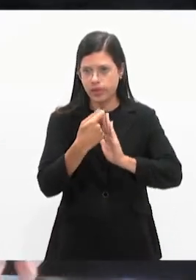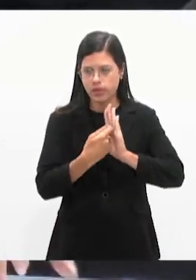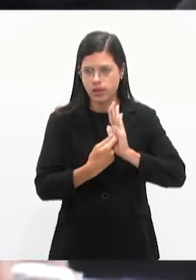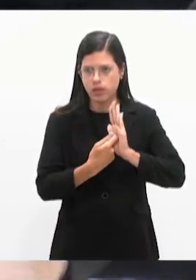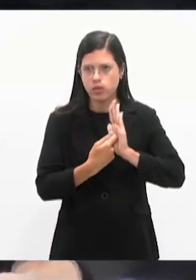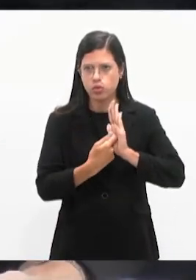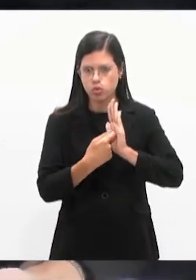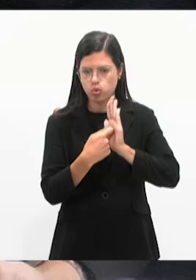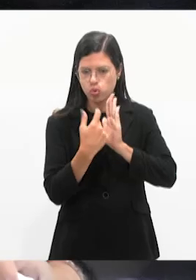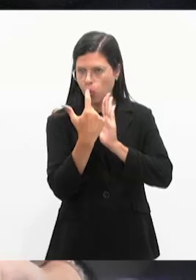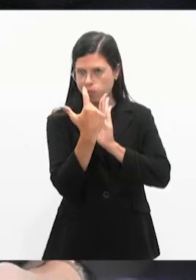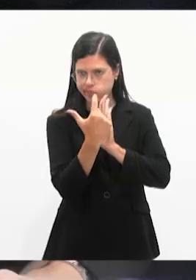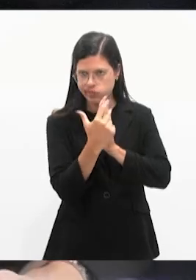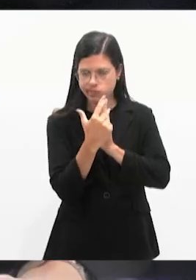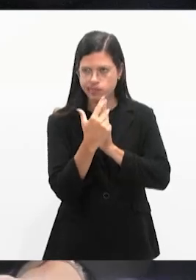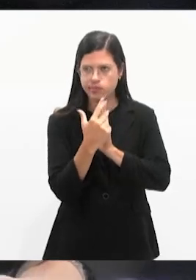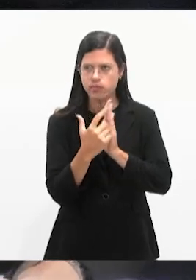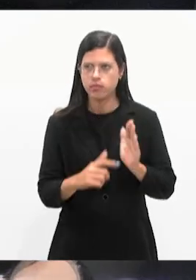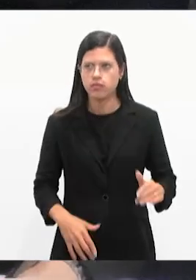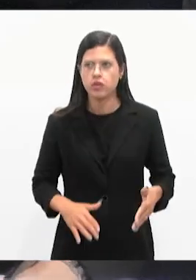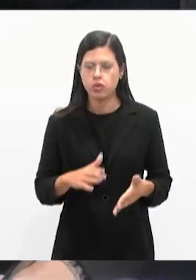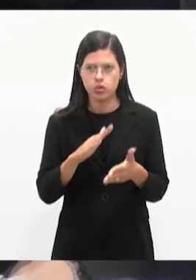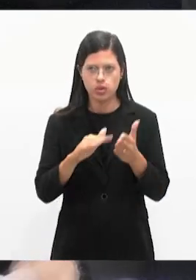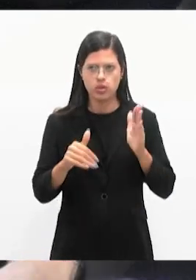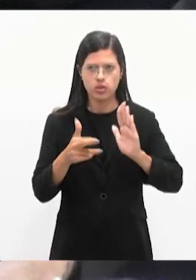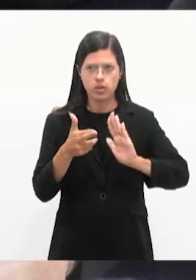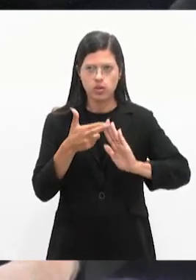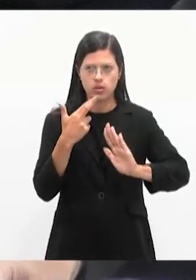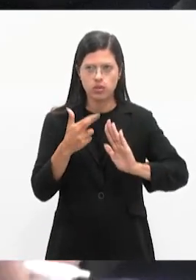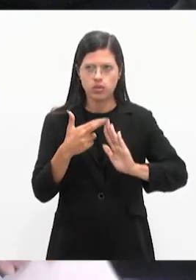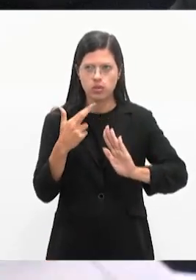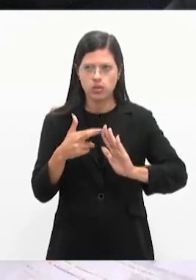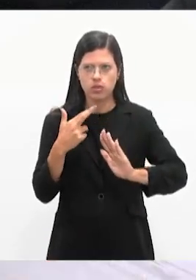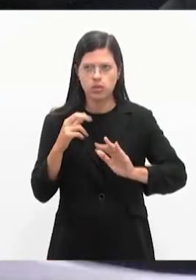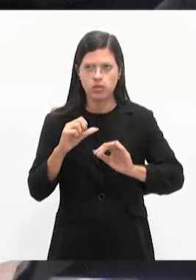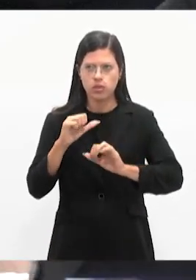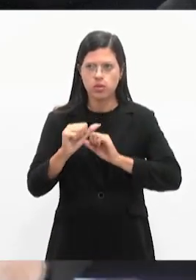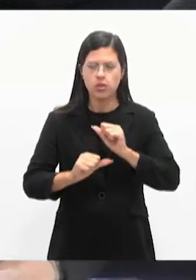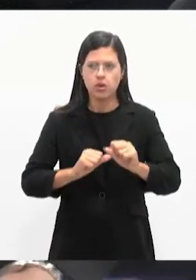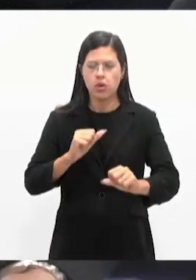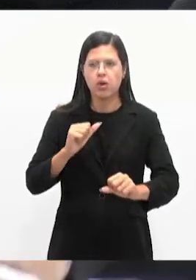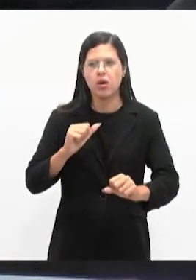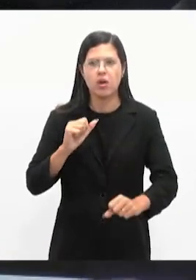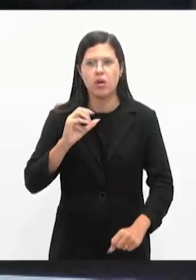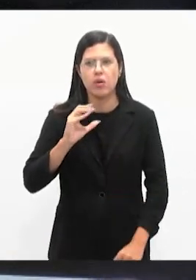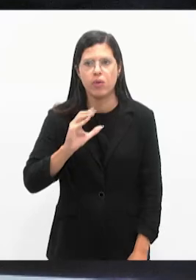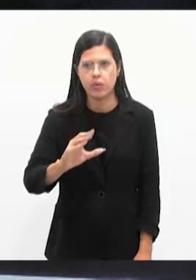né, tirando a resolução, troca o CRIA para o institui também.